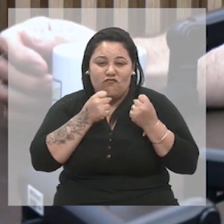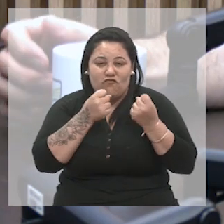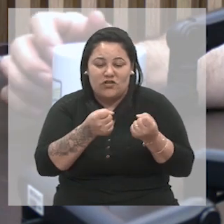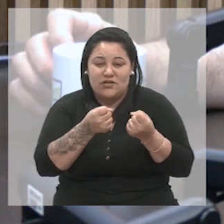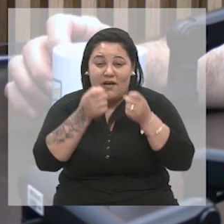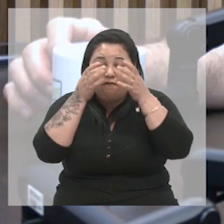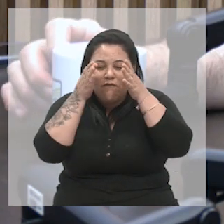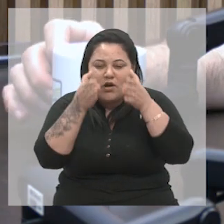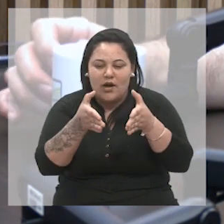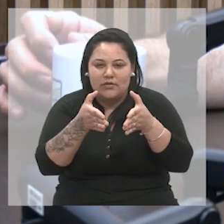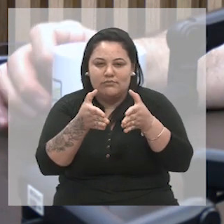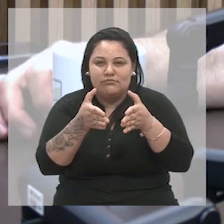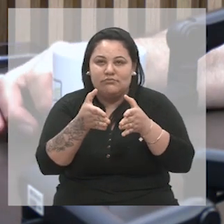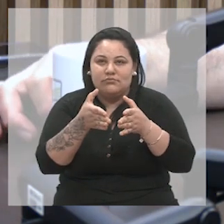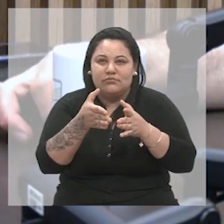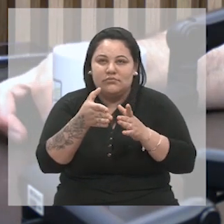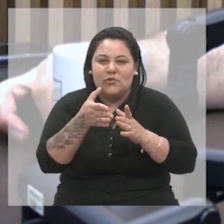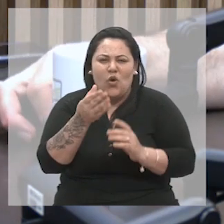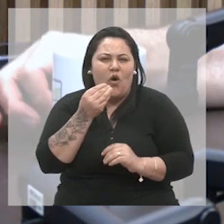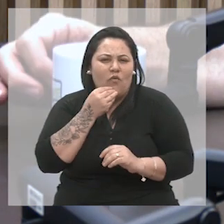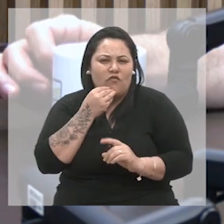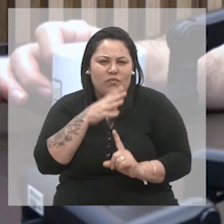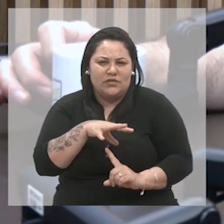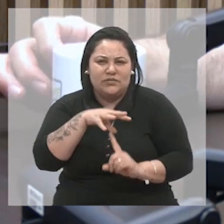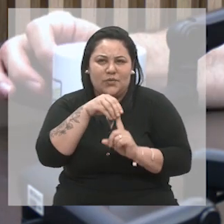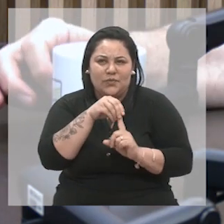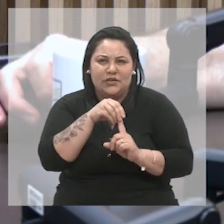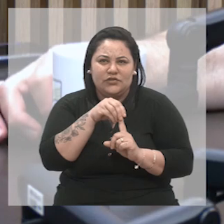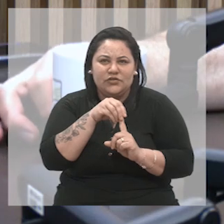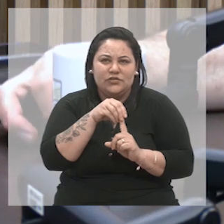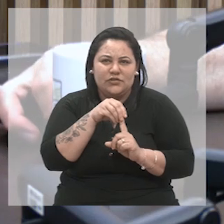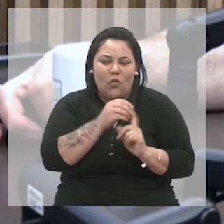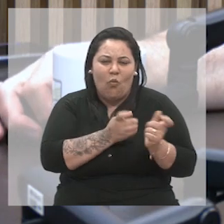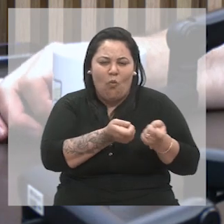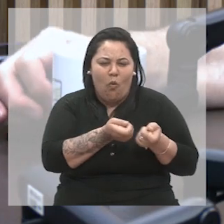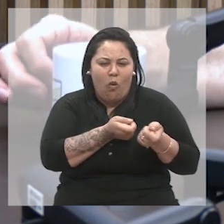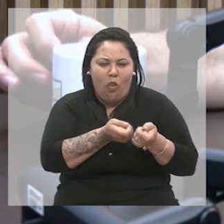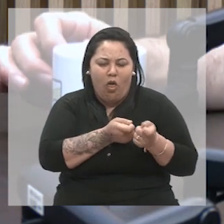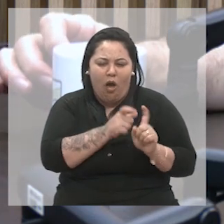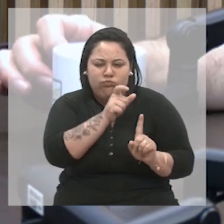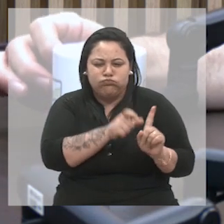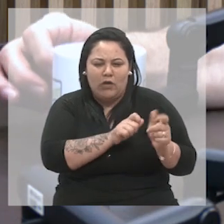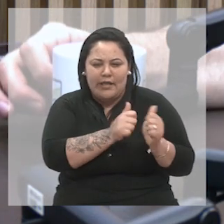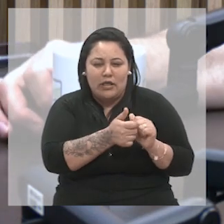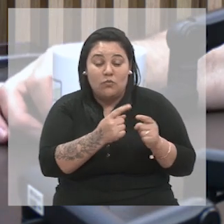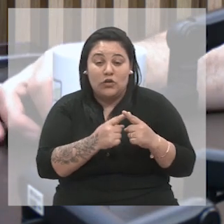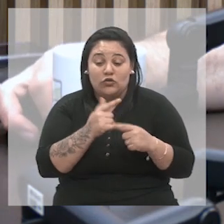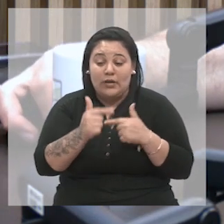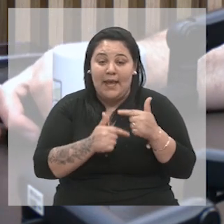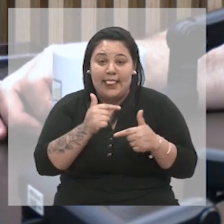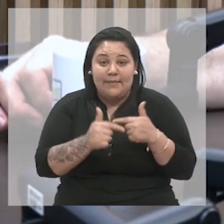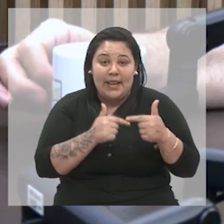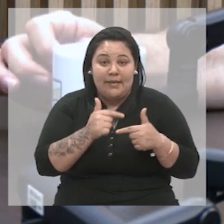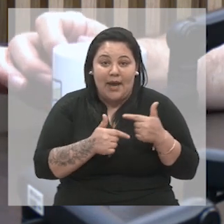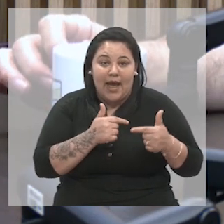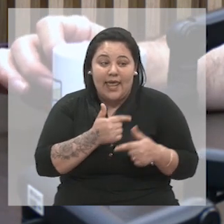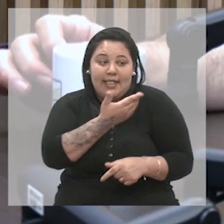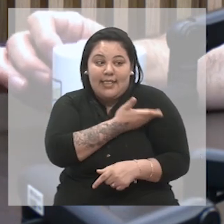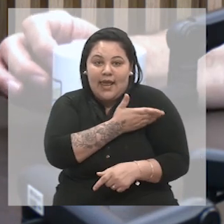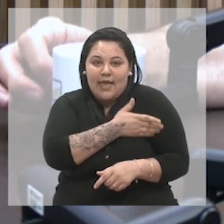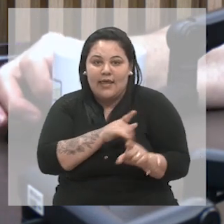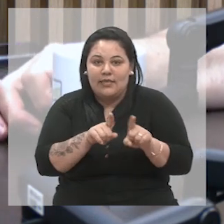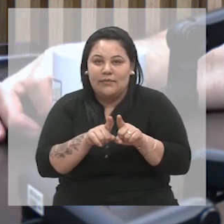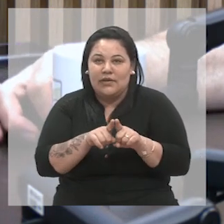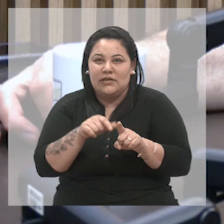que estar concentrado, né? E, acima de tudo, é um respeito com o teu atleta, né? Porque tu trabalha muito, treina,